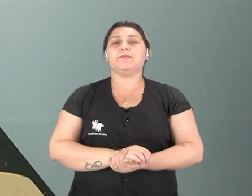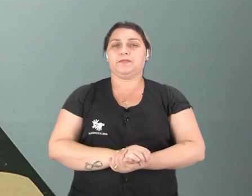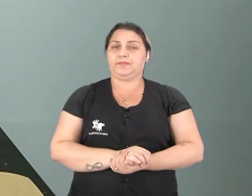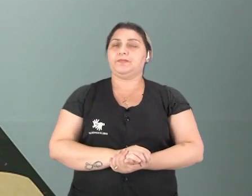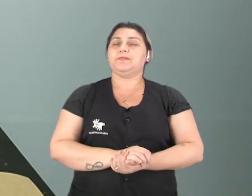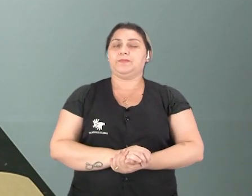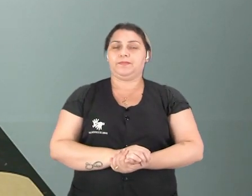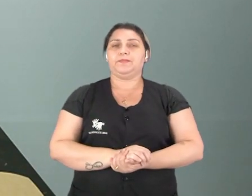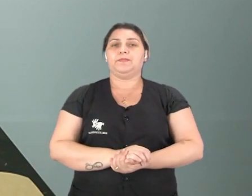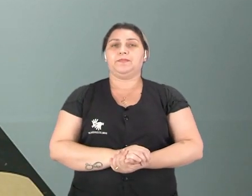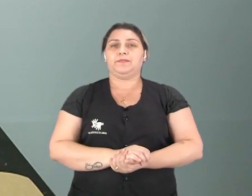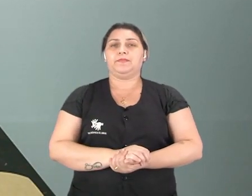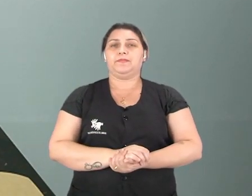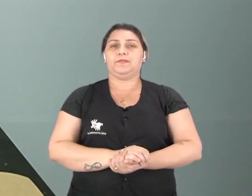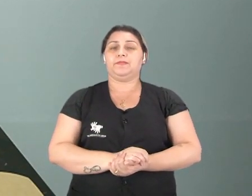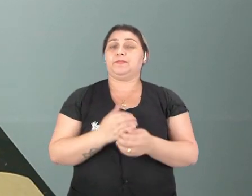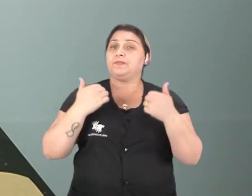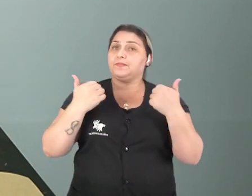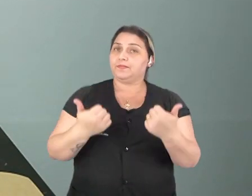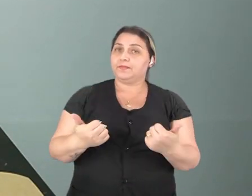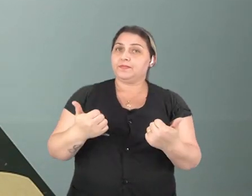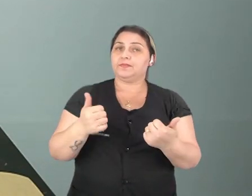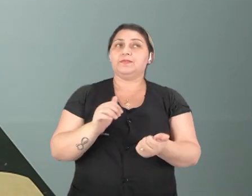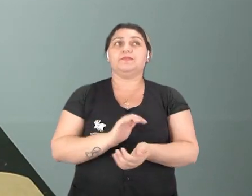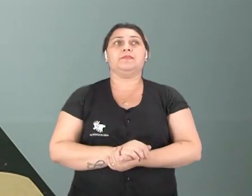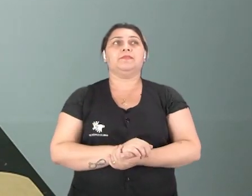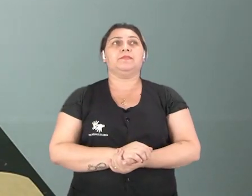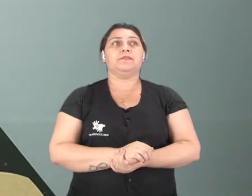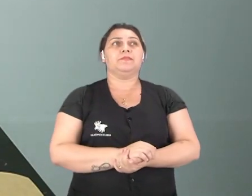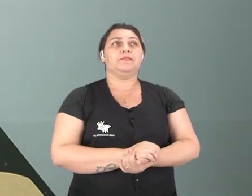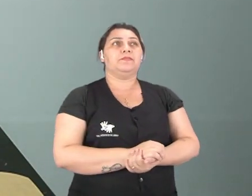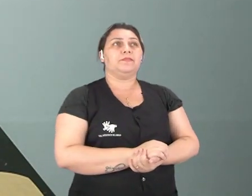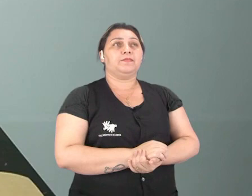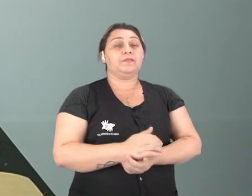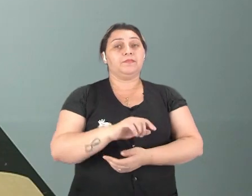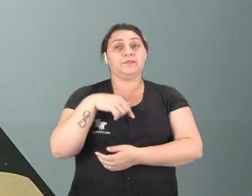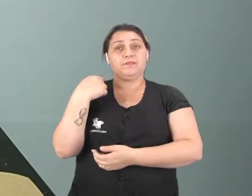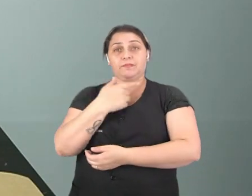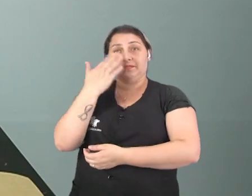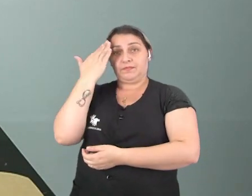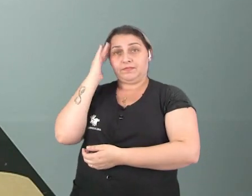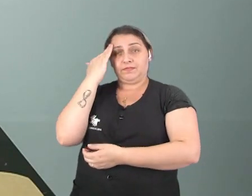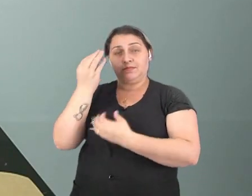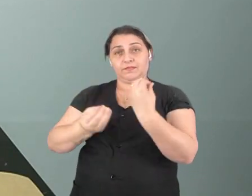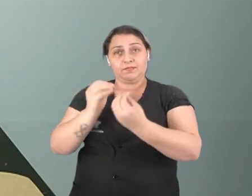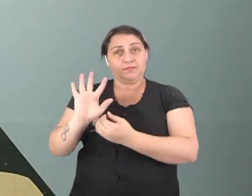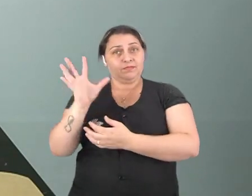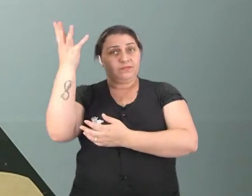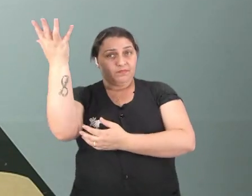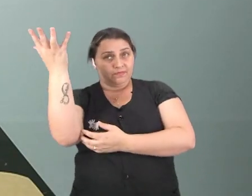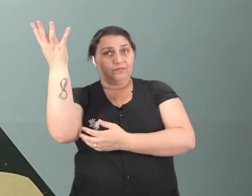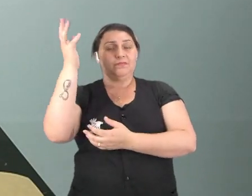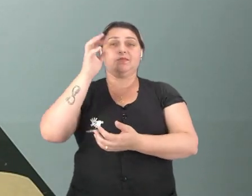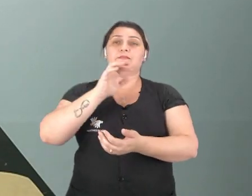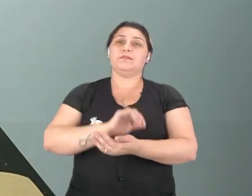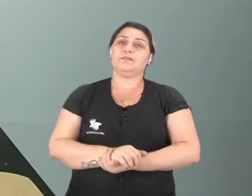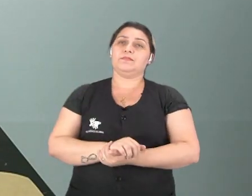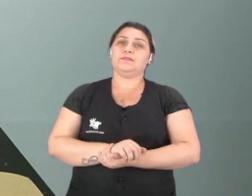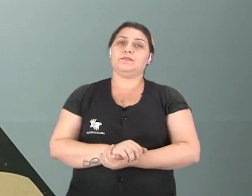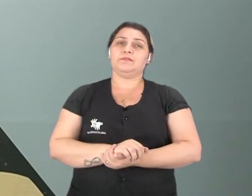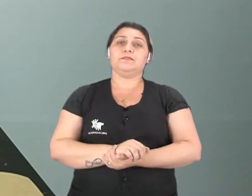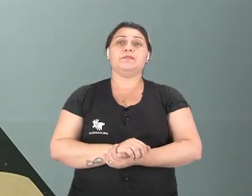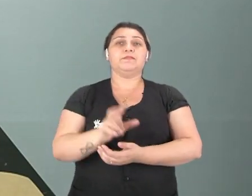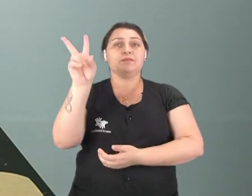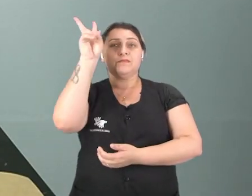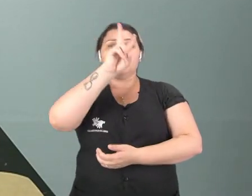representante, né? Para nos representar, certinho? Então vamos lá. Vamos entender como que ocorreu, como que aconteceu